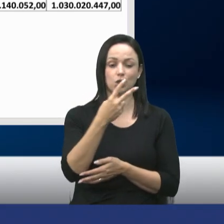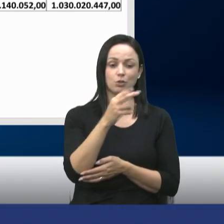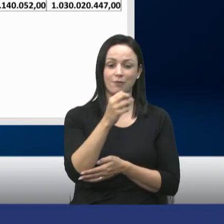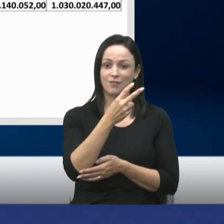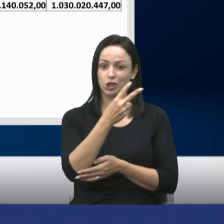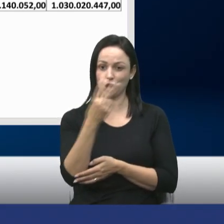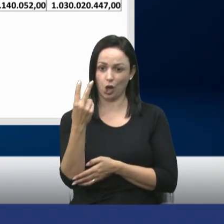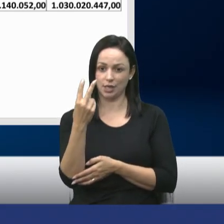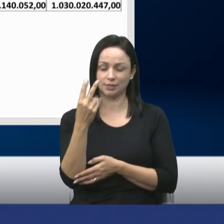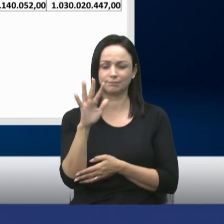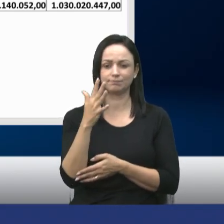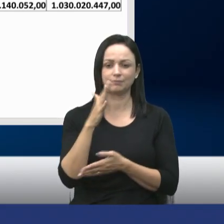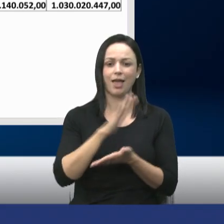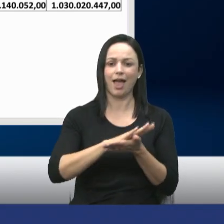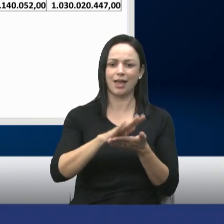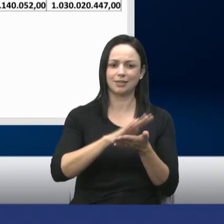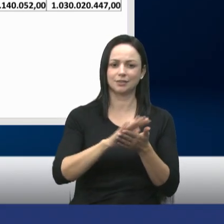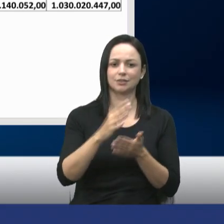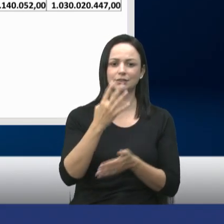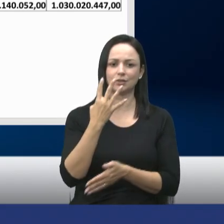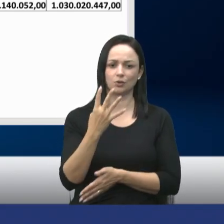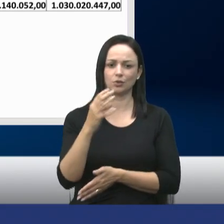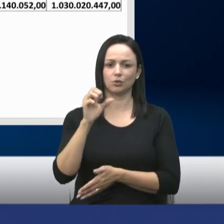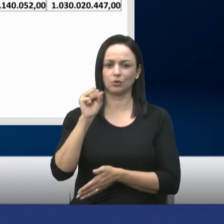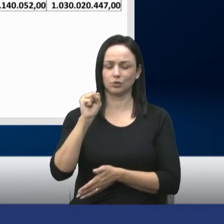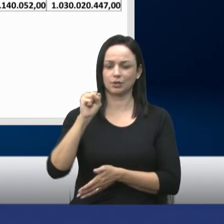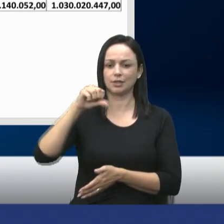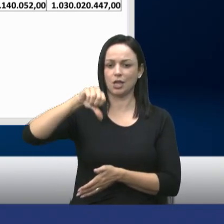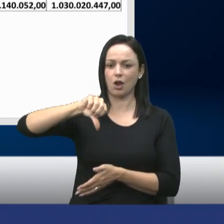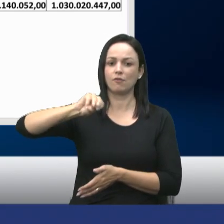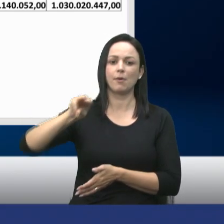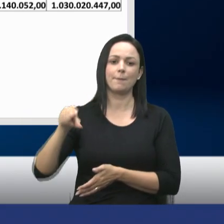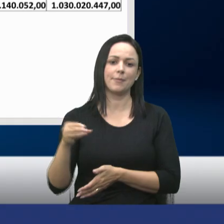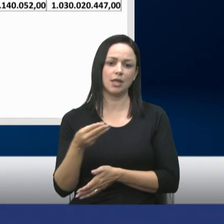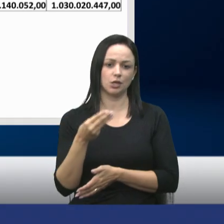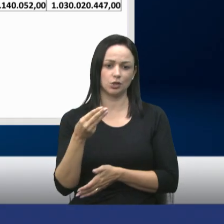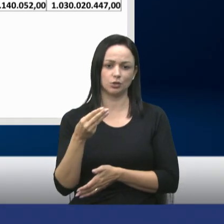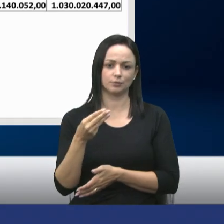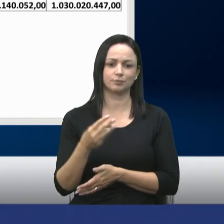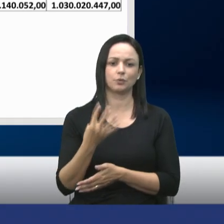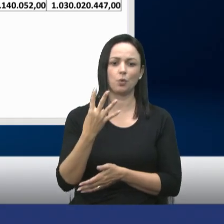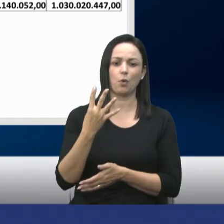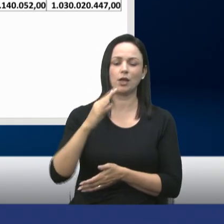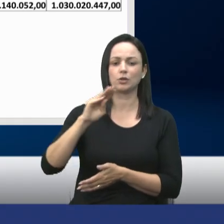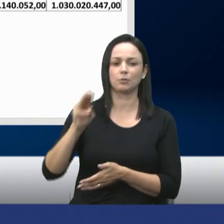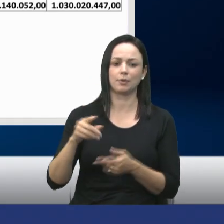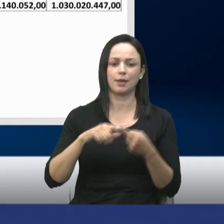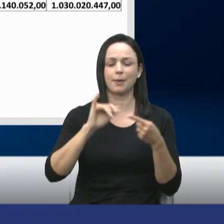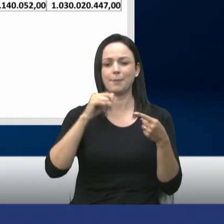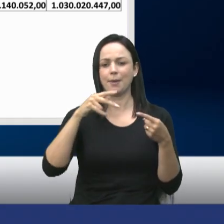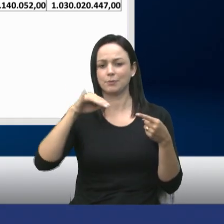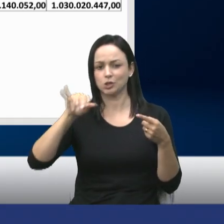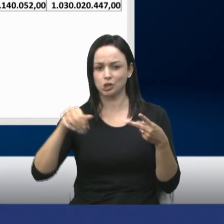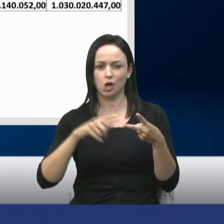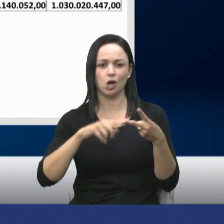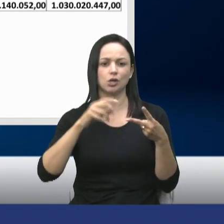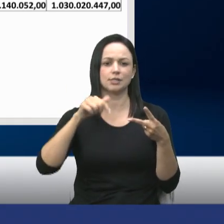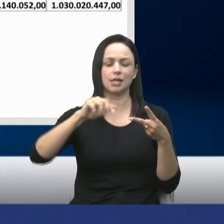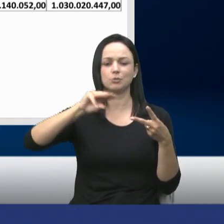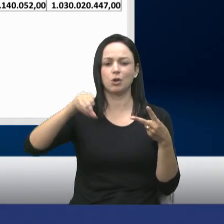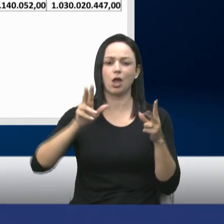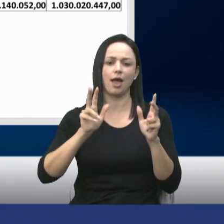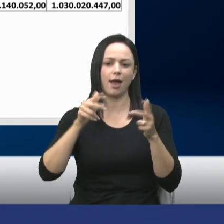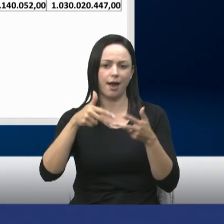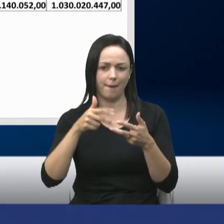nós tivemos um total de despesa de 489 milhões, sendo 4 milhões do PMJ, 7 milhões da Câmara